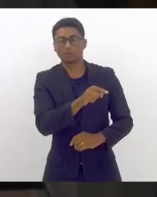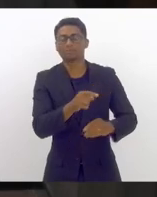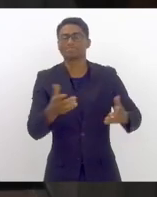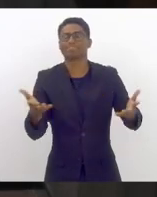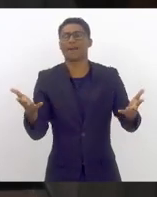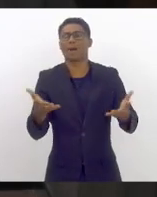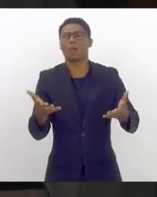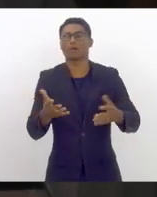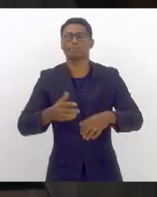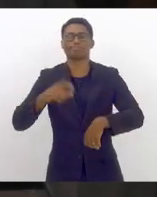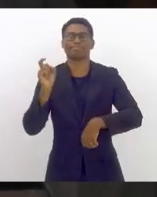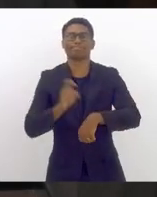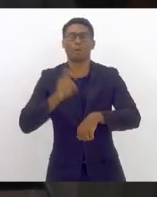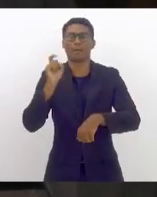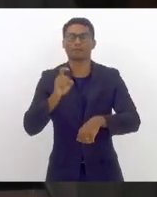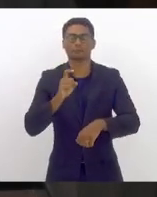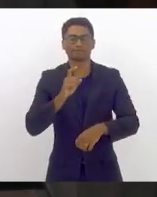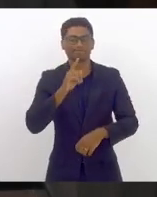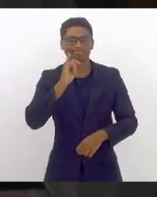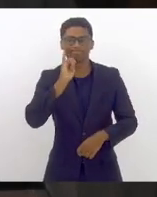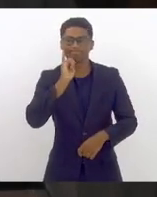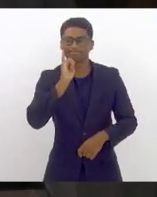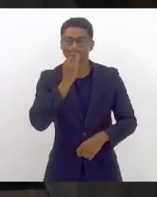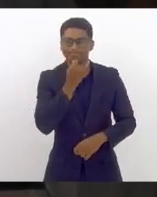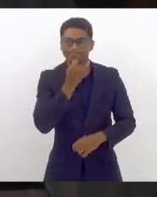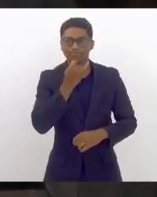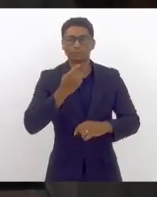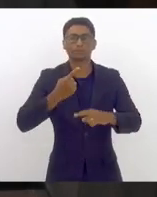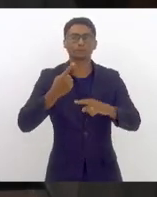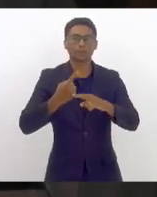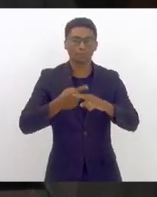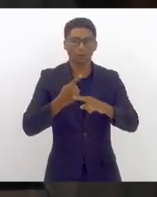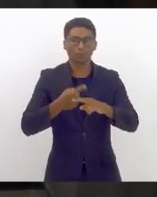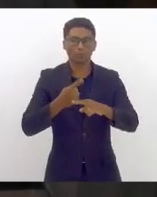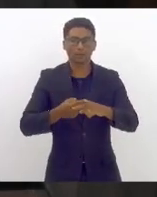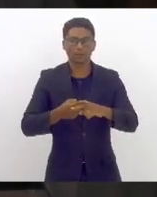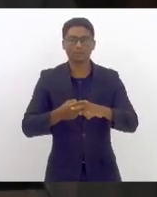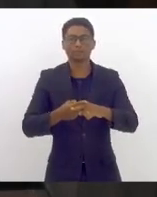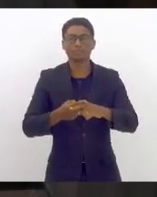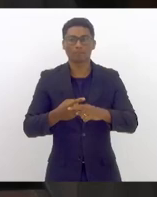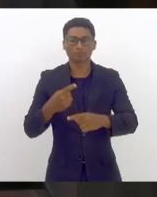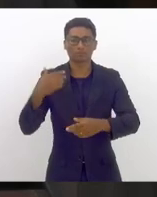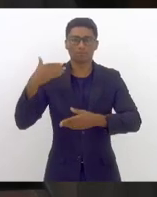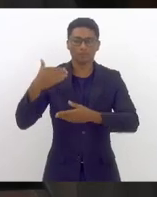triste, onde sistematicamente se tenta